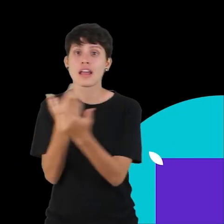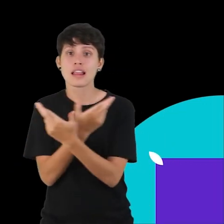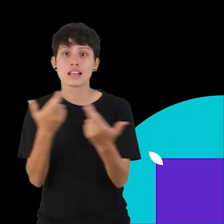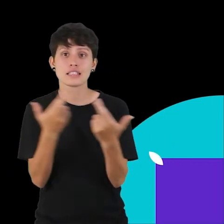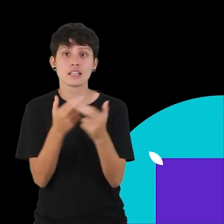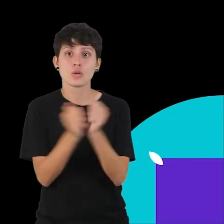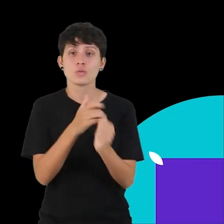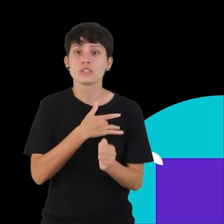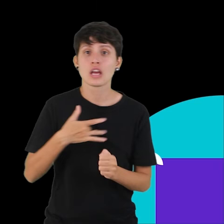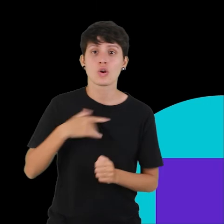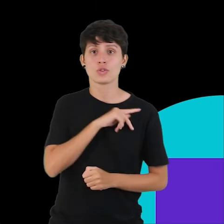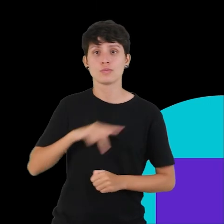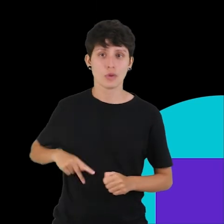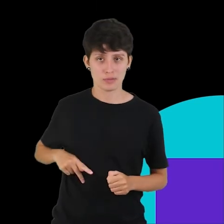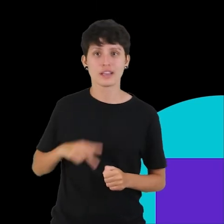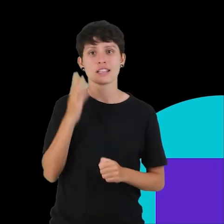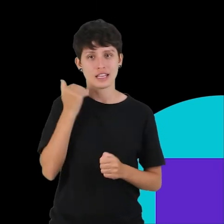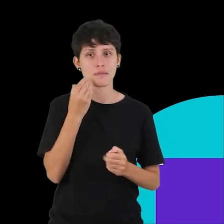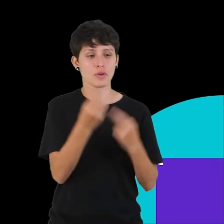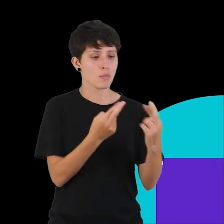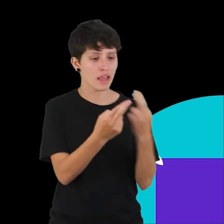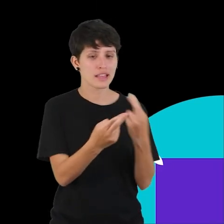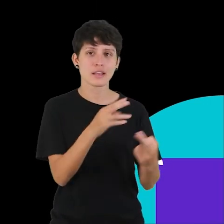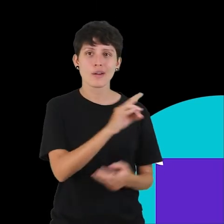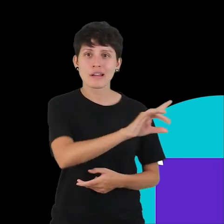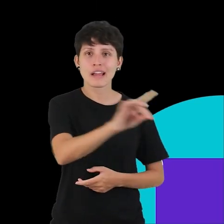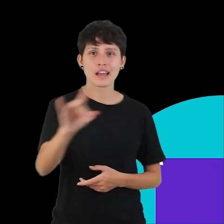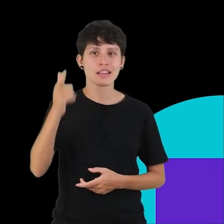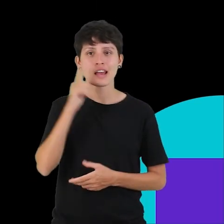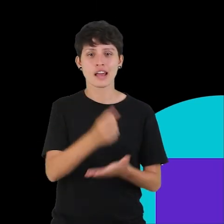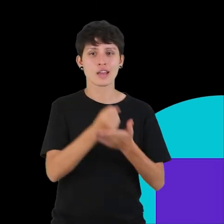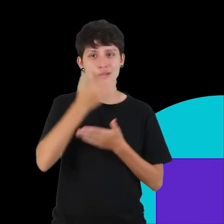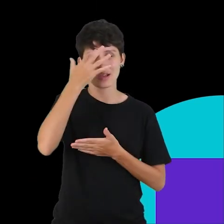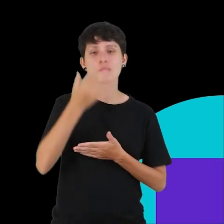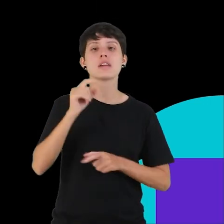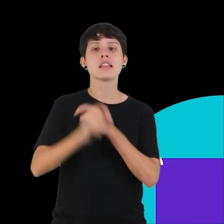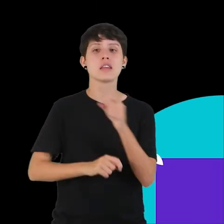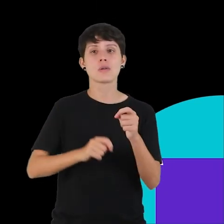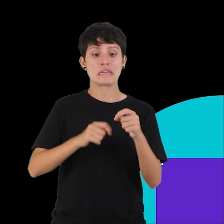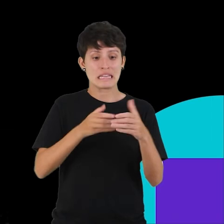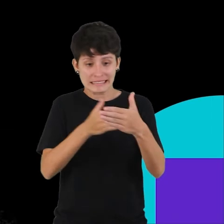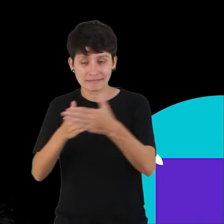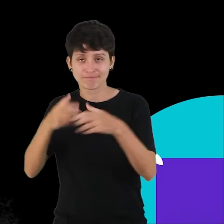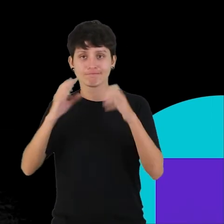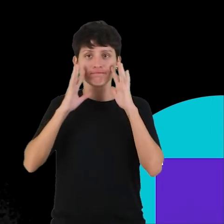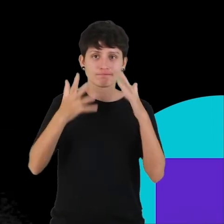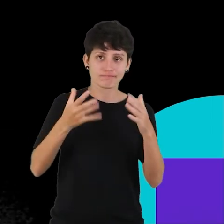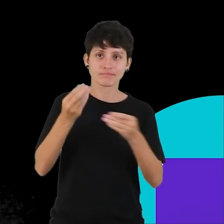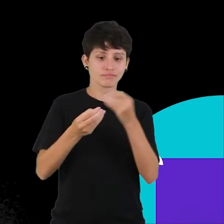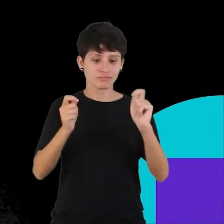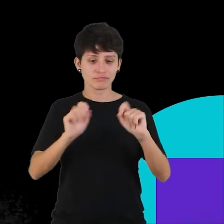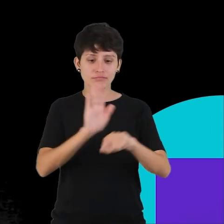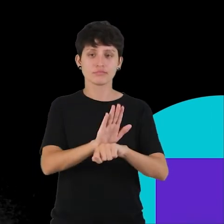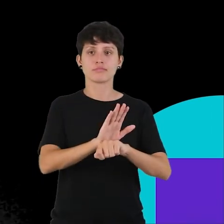retroalimentam ou ciclos que se balanceiam, né? Então são ciclos que ou criam ciclos viciosos ou virtuosos ou criam uma relação